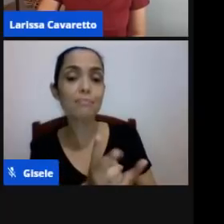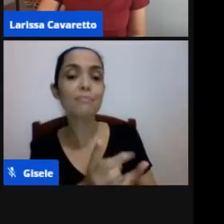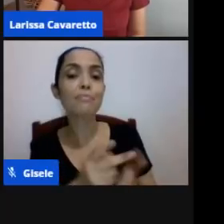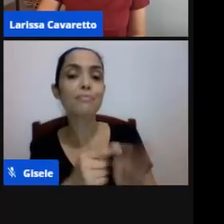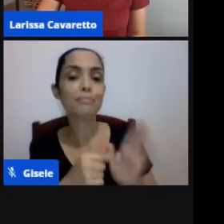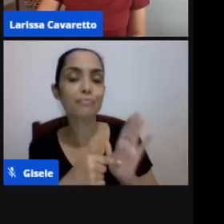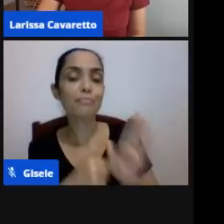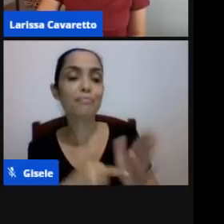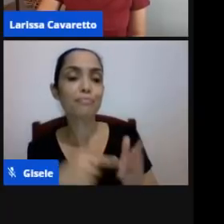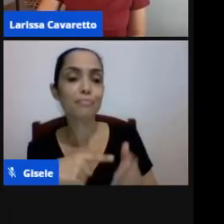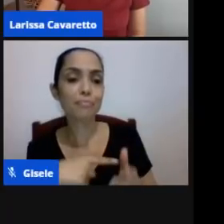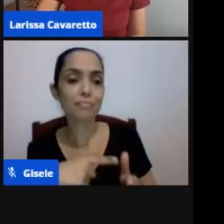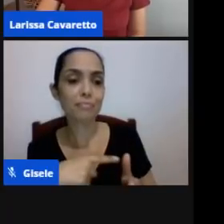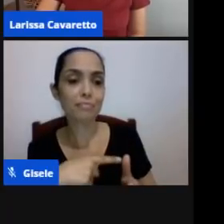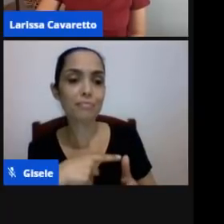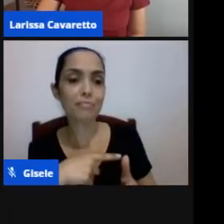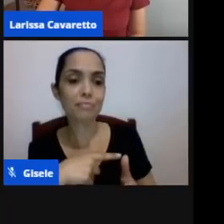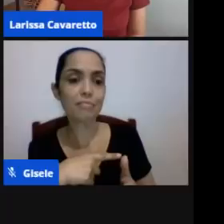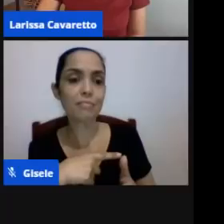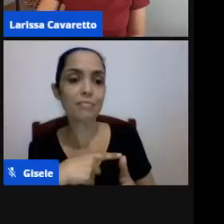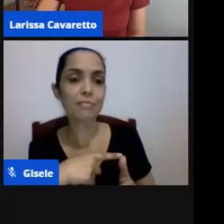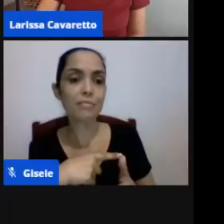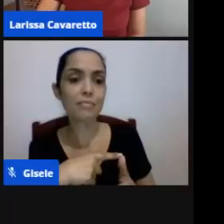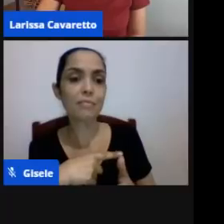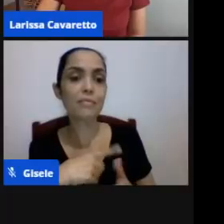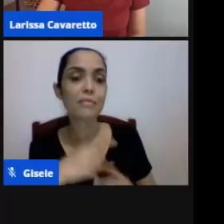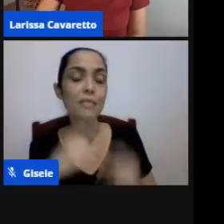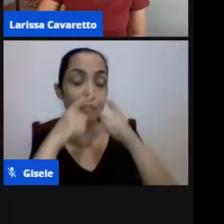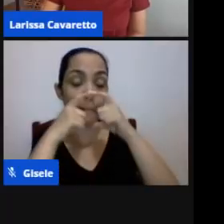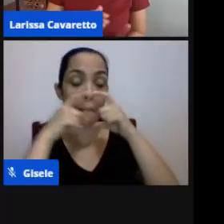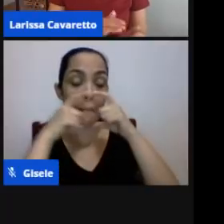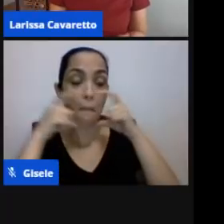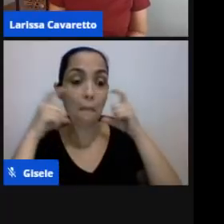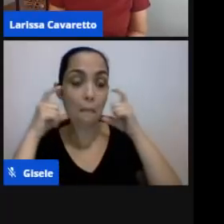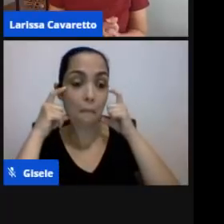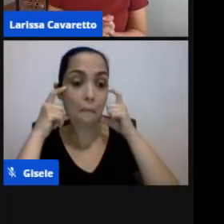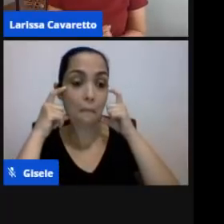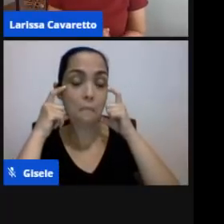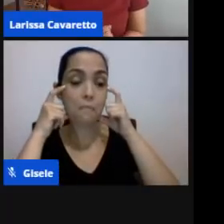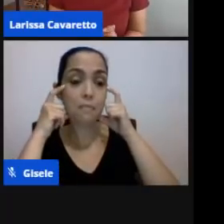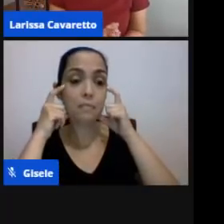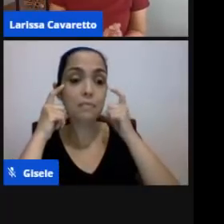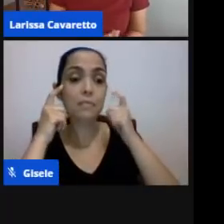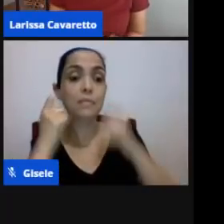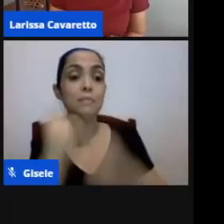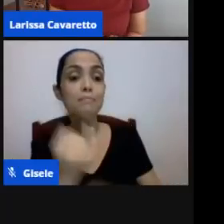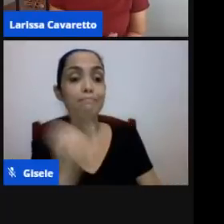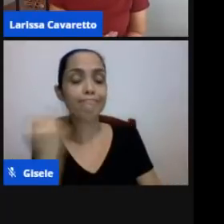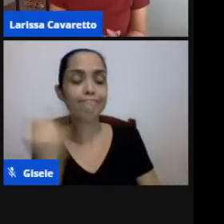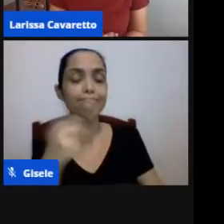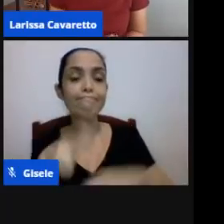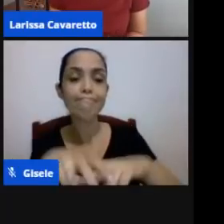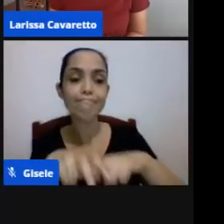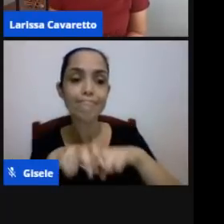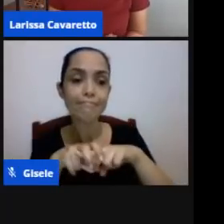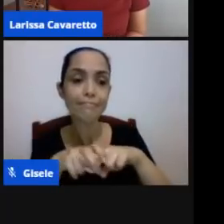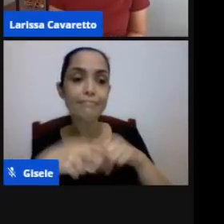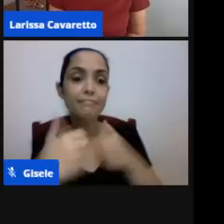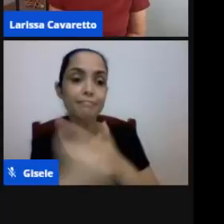quantidade de partículas pelas máscaras, ainda que seja em quantidade menor. E por isso é que a gente não pode ficar